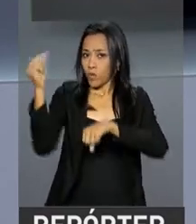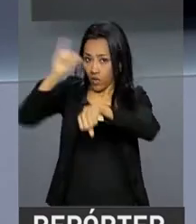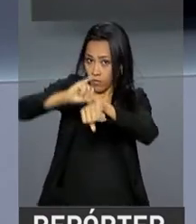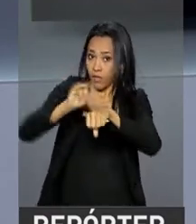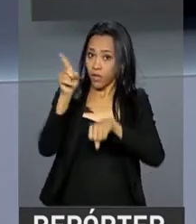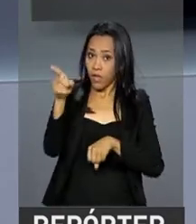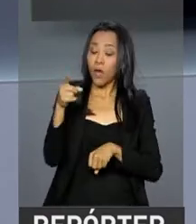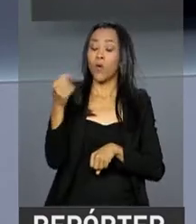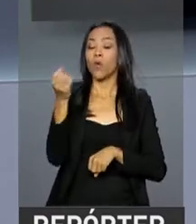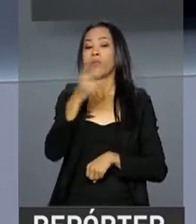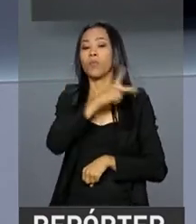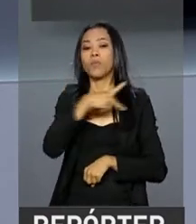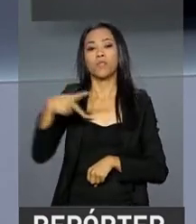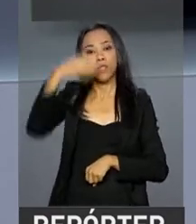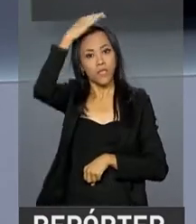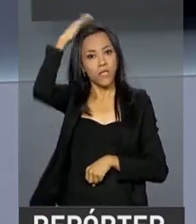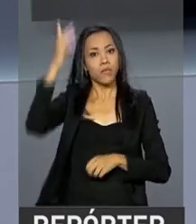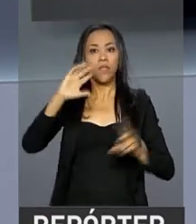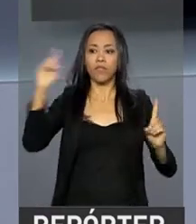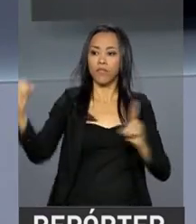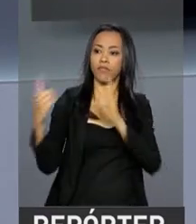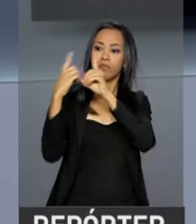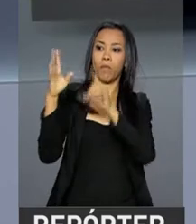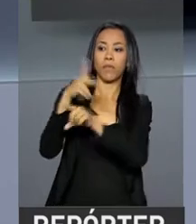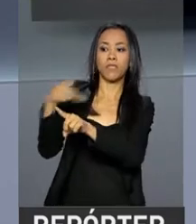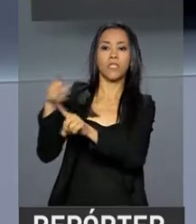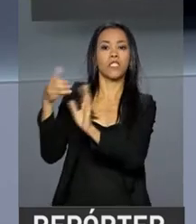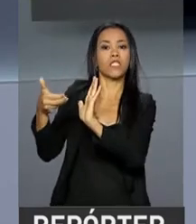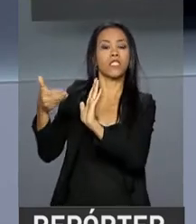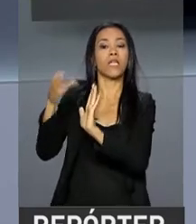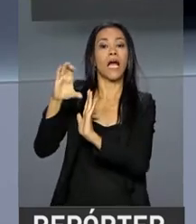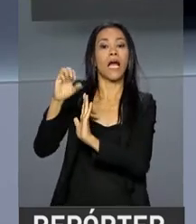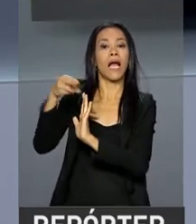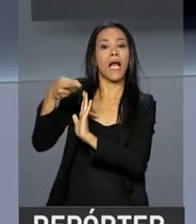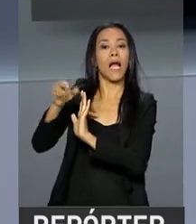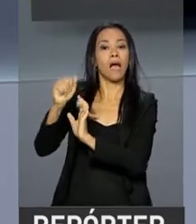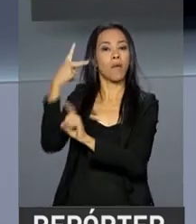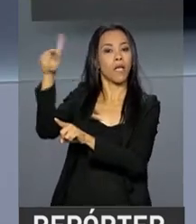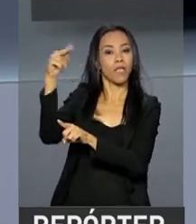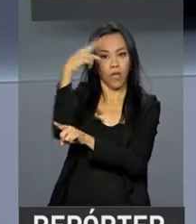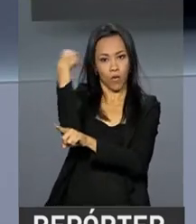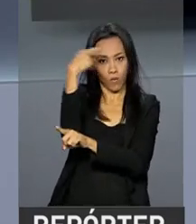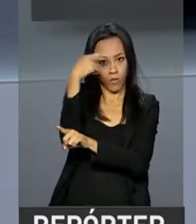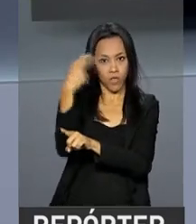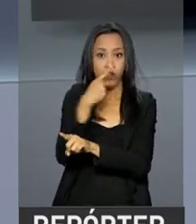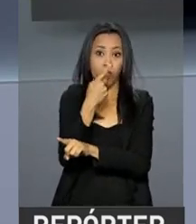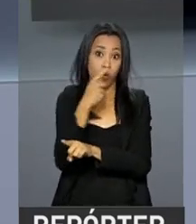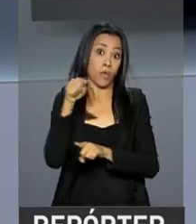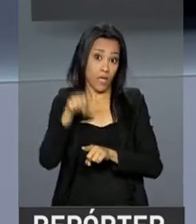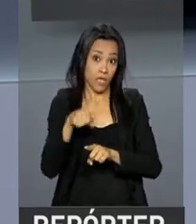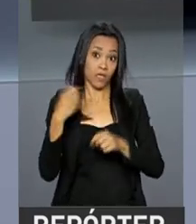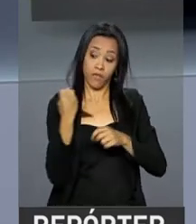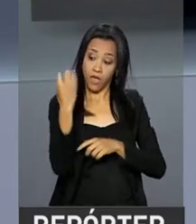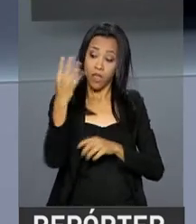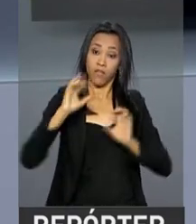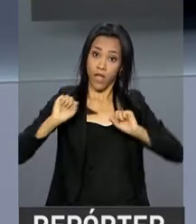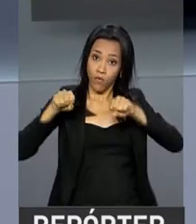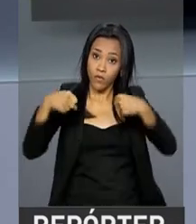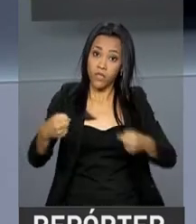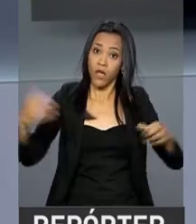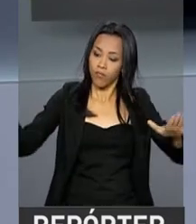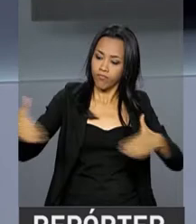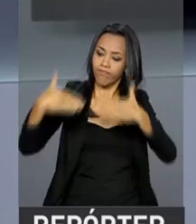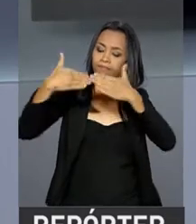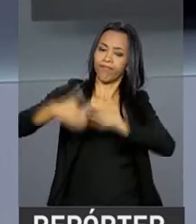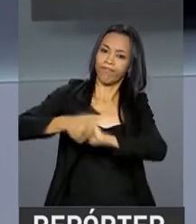esteve com o presidente da Câmara dos Deputados da Rússia. No encontro, Temer afirmou que essa viagem vai reforçar os laços de